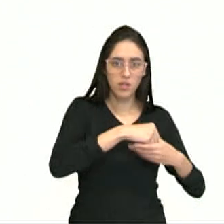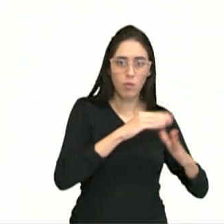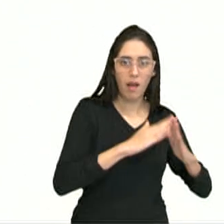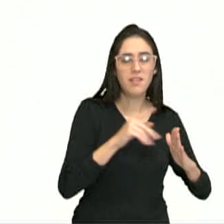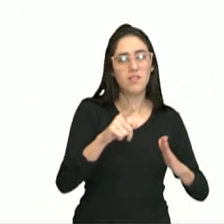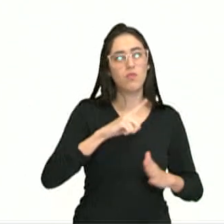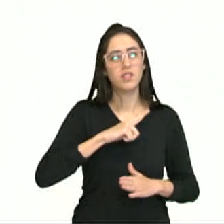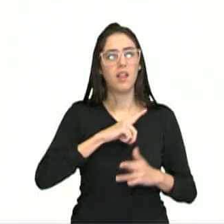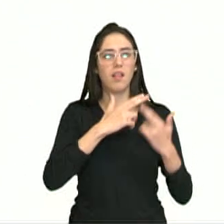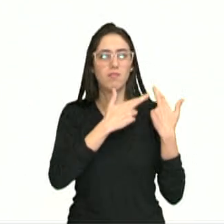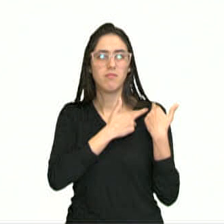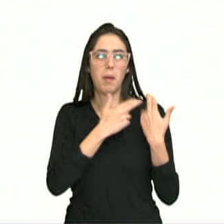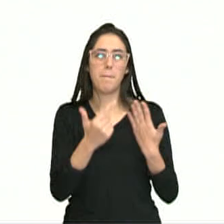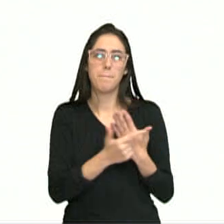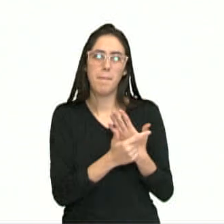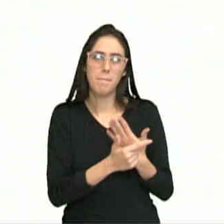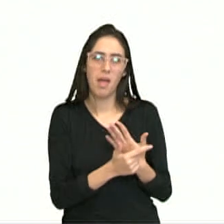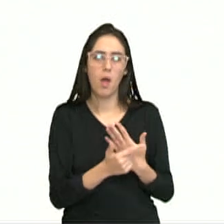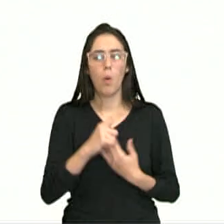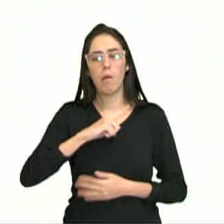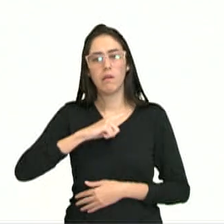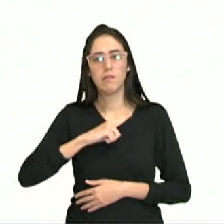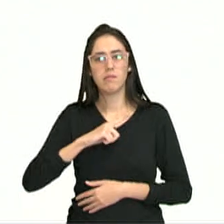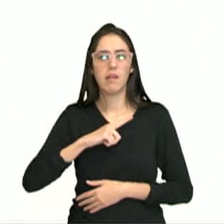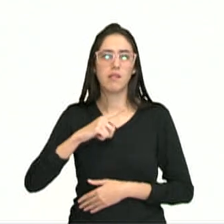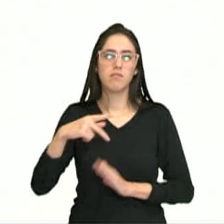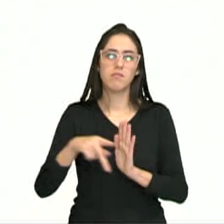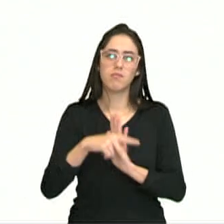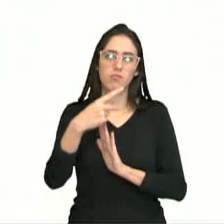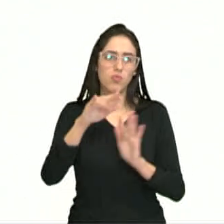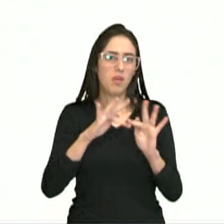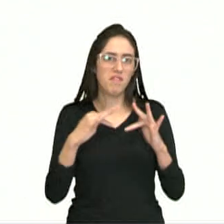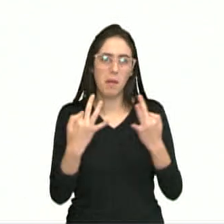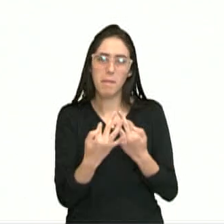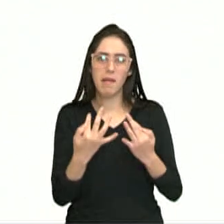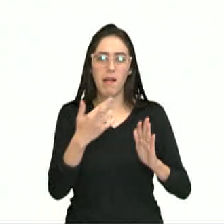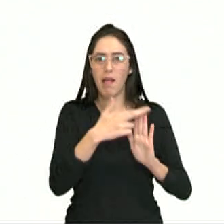às expectativas e às hierarquias de sua família, por exemplo.